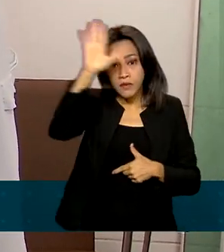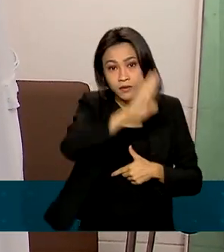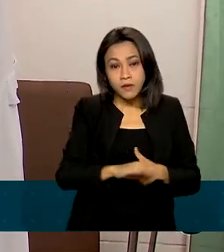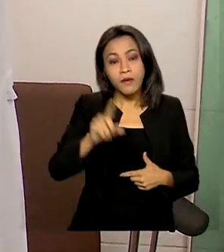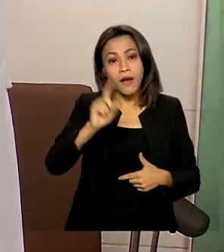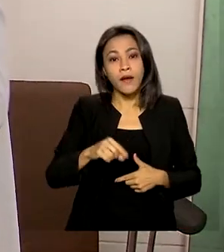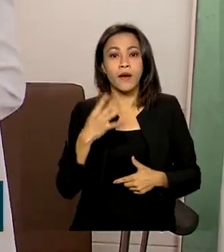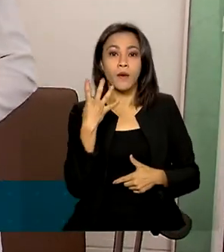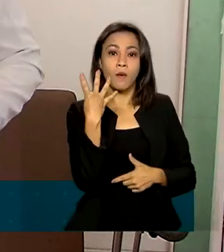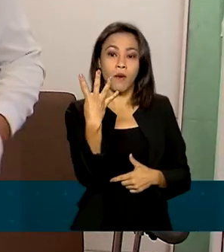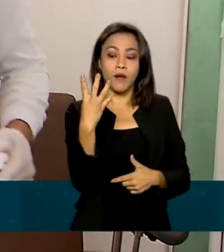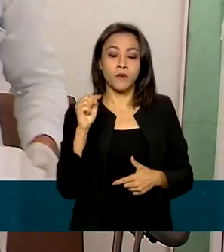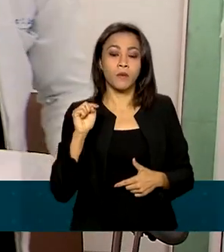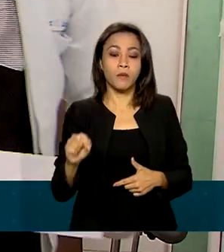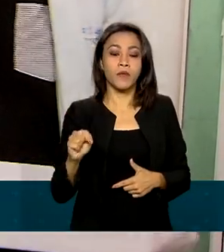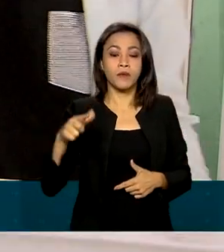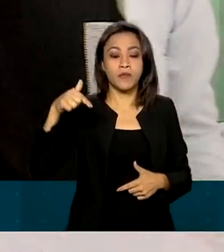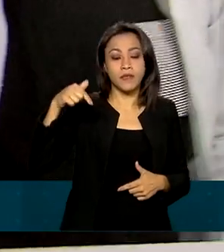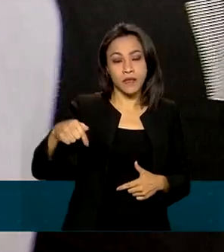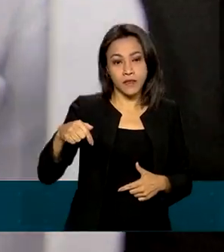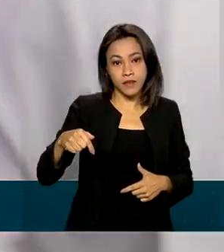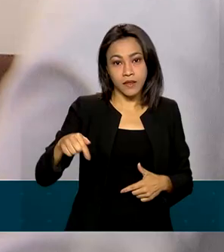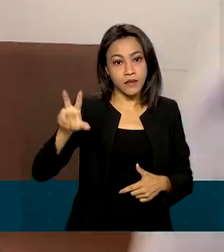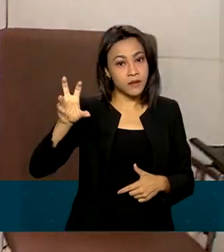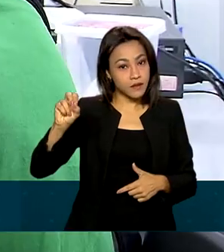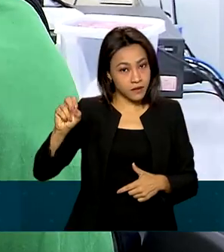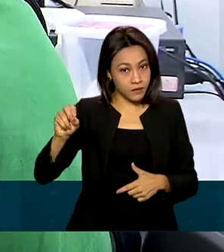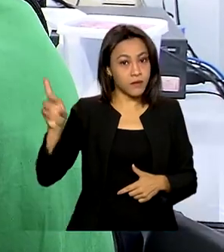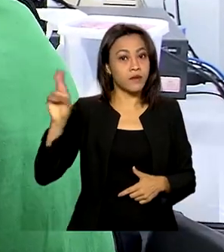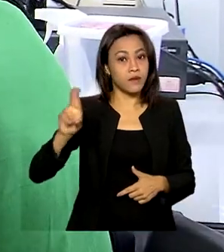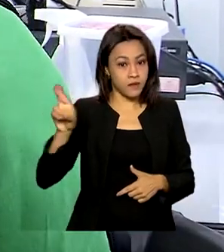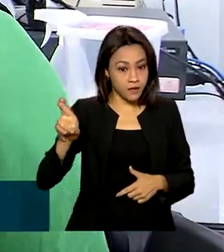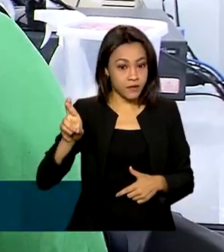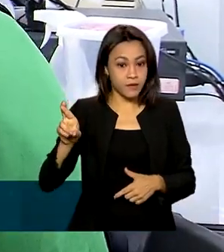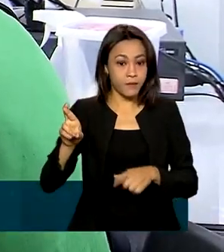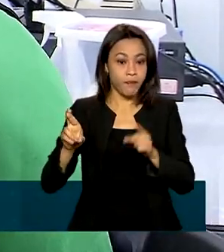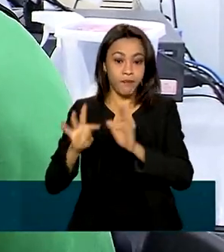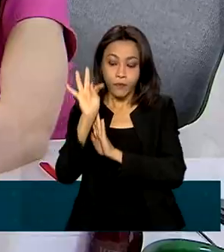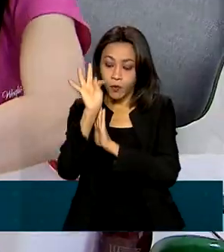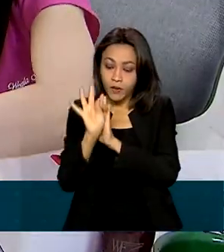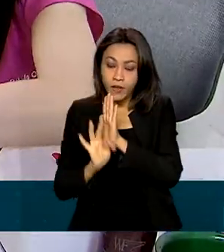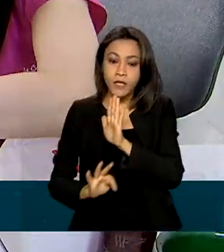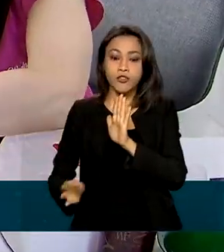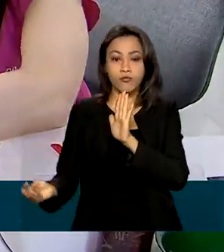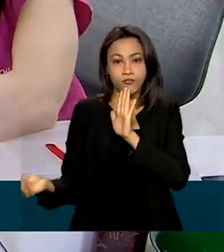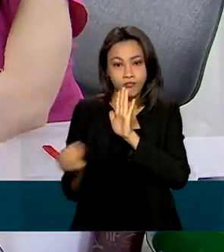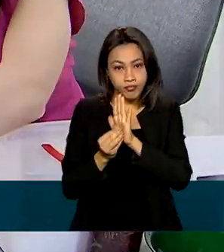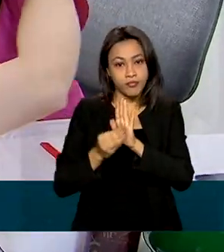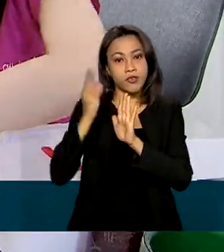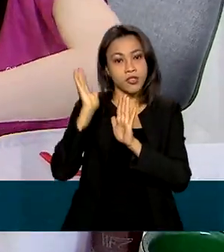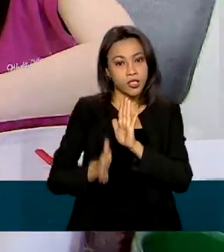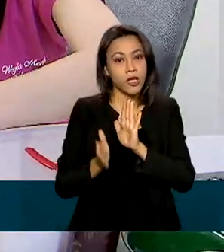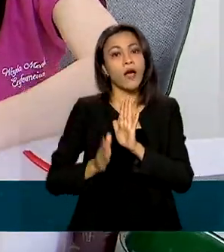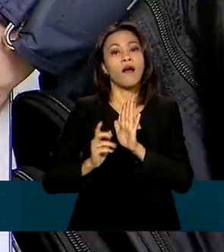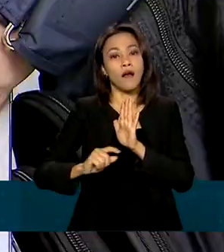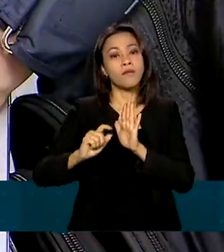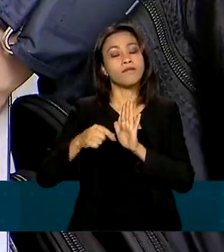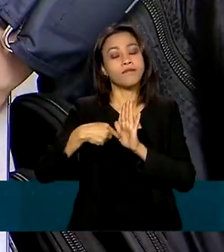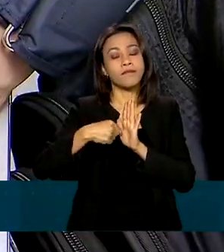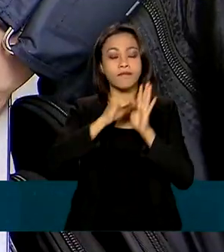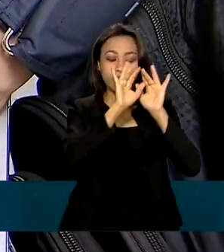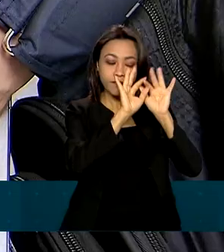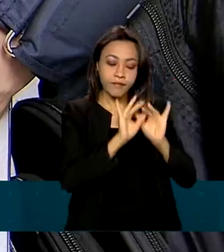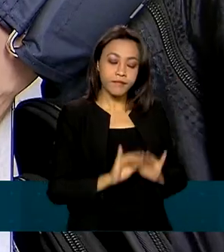será de 4.750 reais o texto sancionado pelo presidente Jair bolsonaro